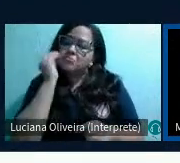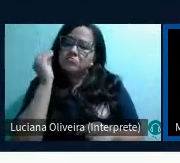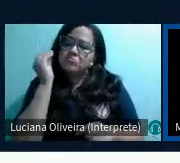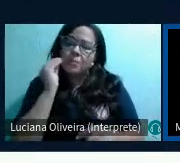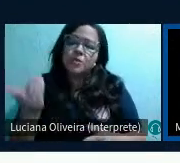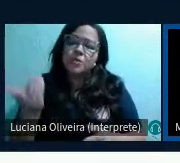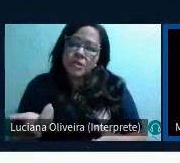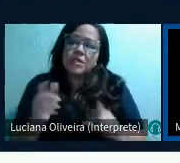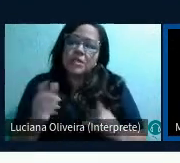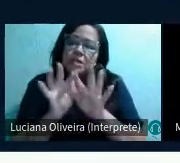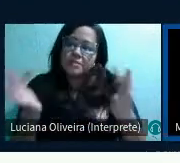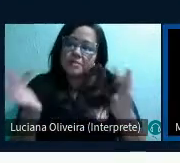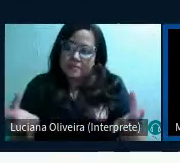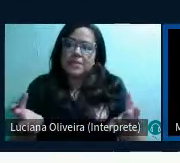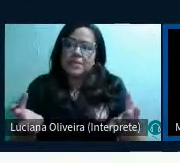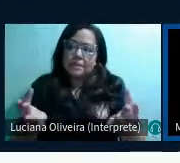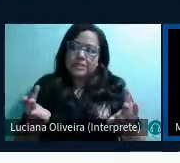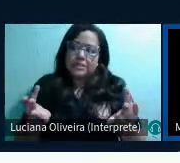fazer. Então,